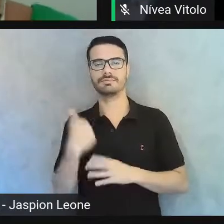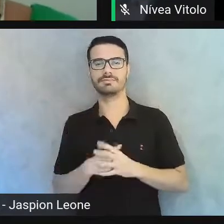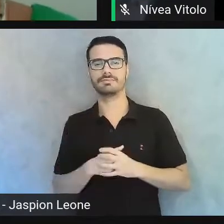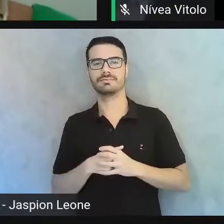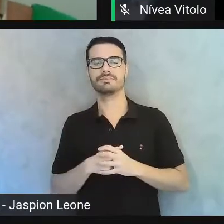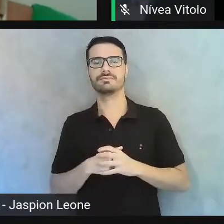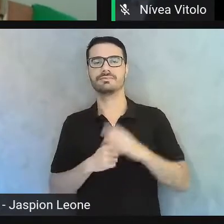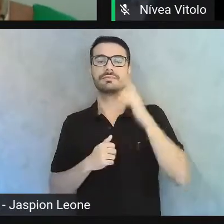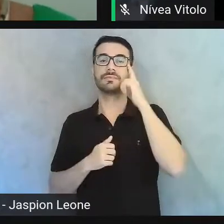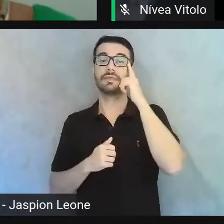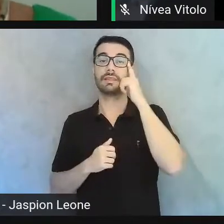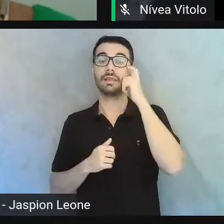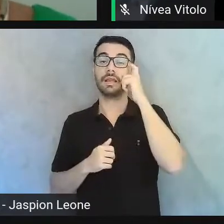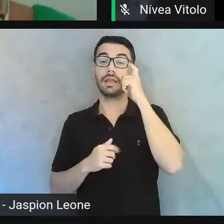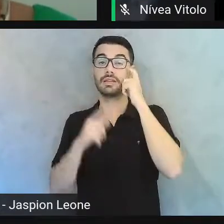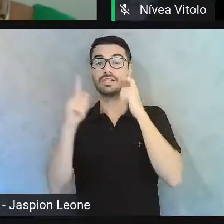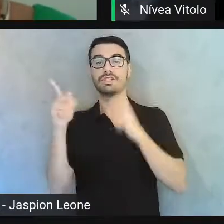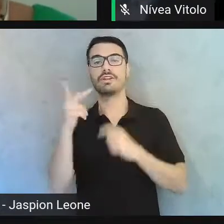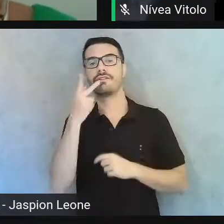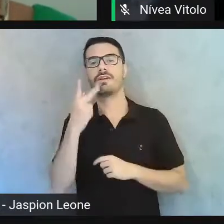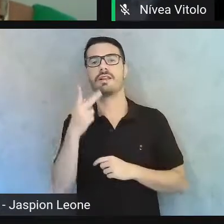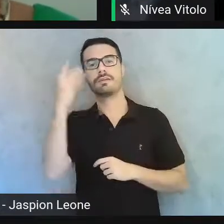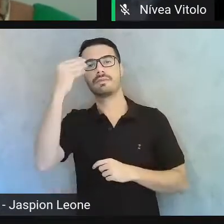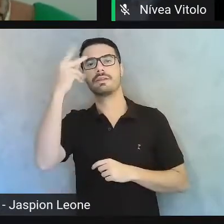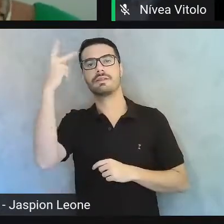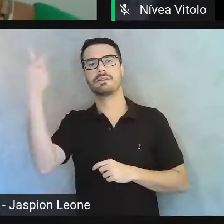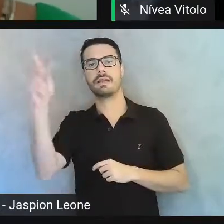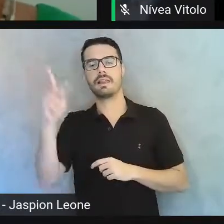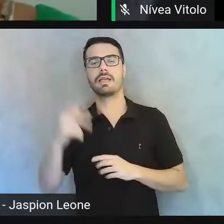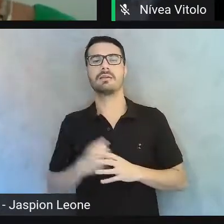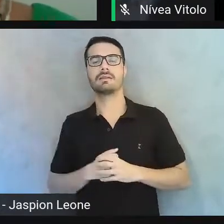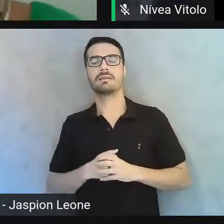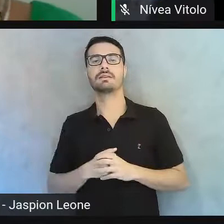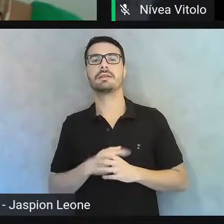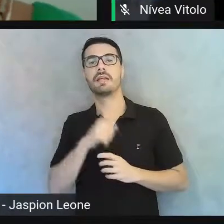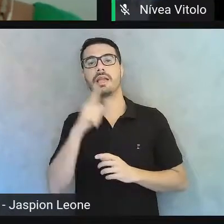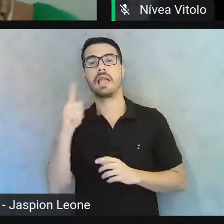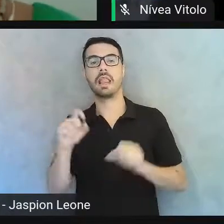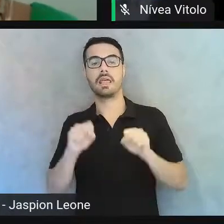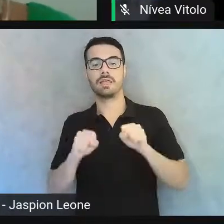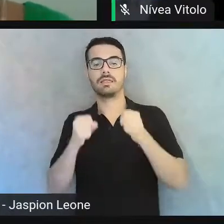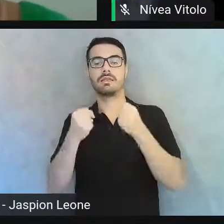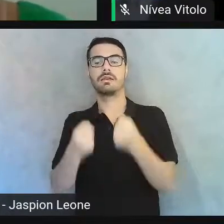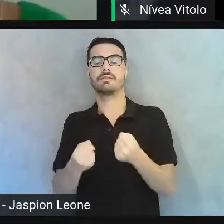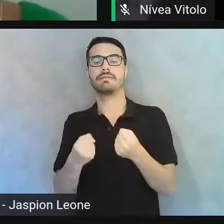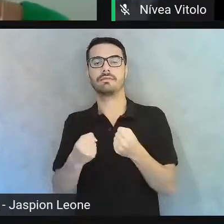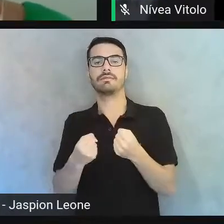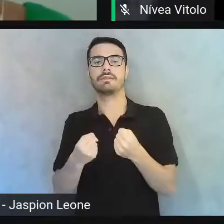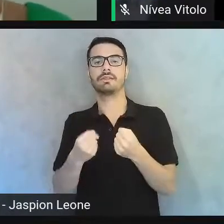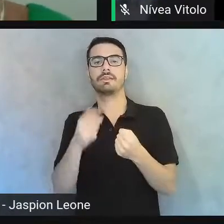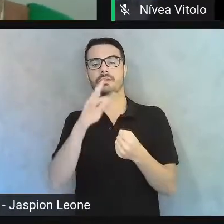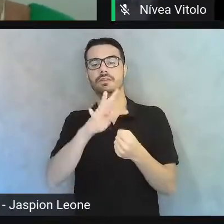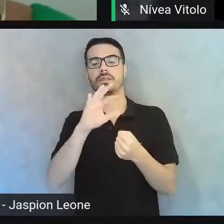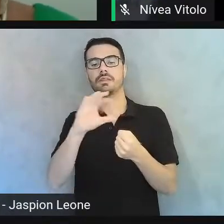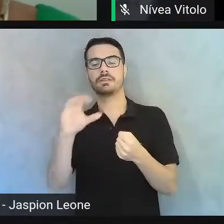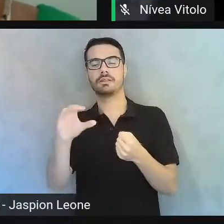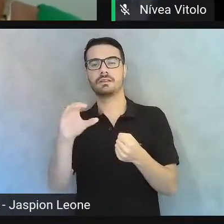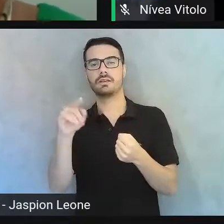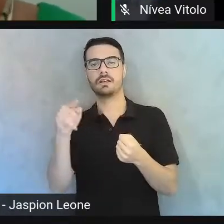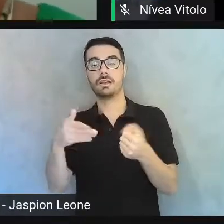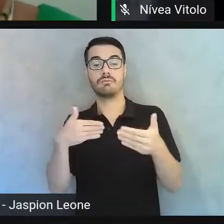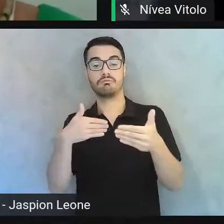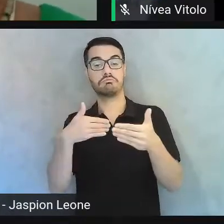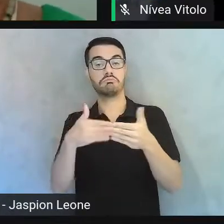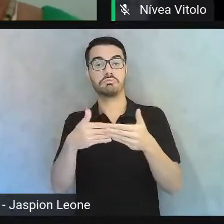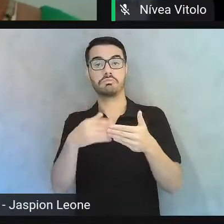o mini currículo da Nívia já foi informado. Ela defendeu o TCC dela